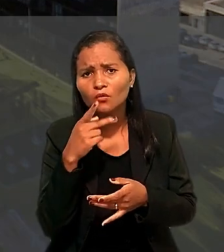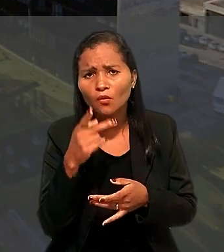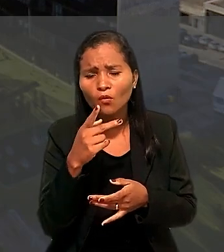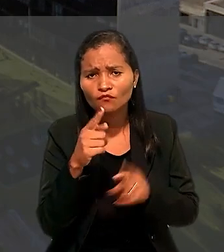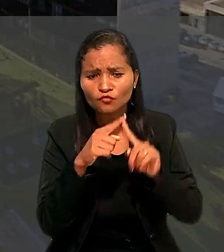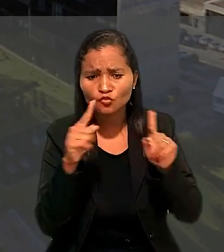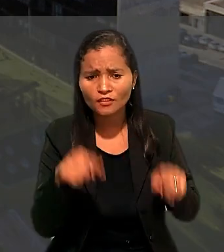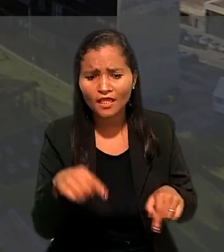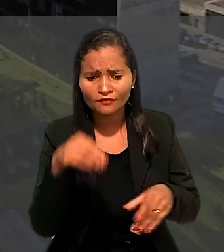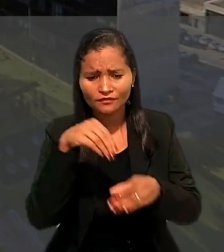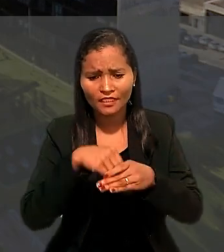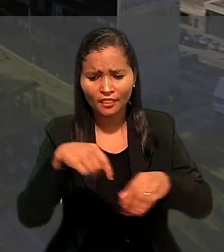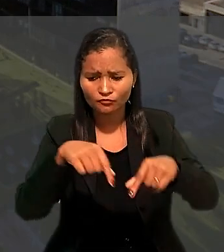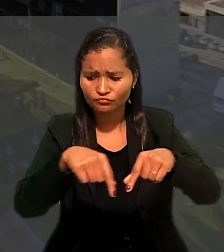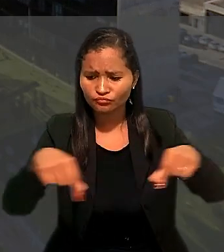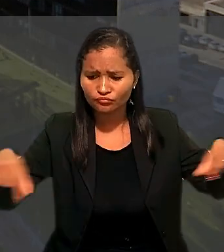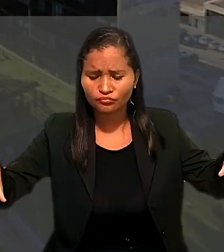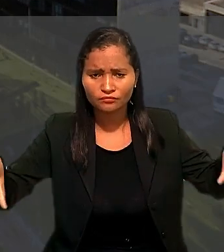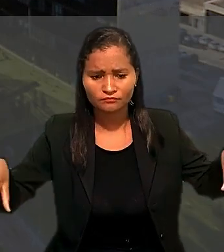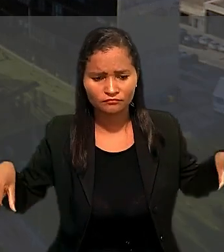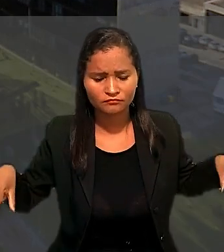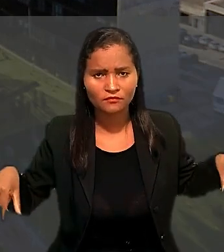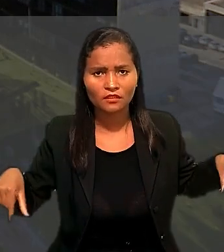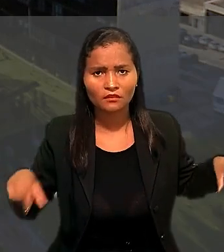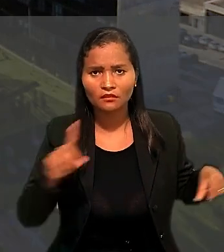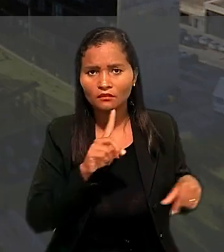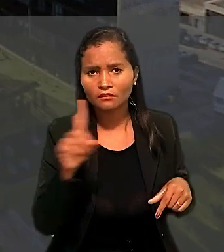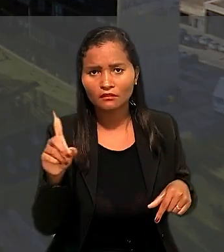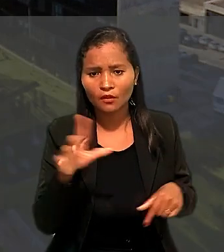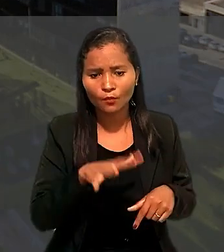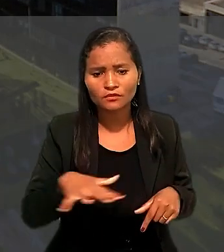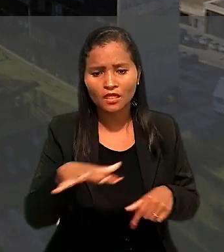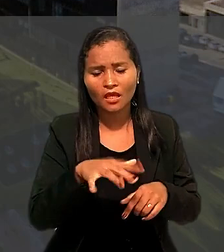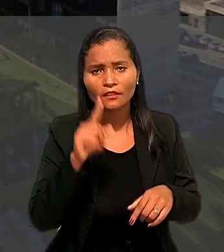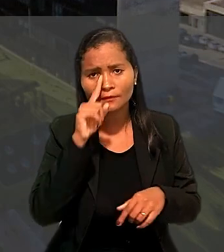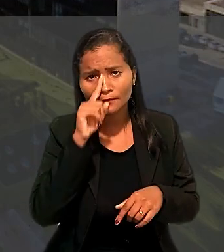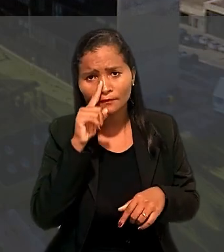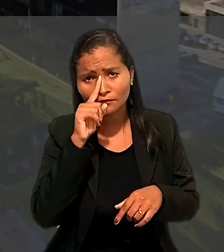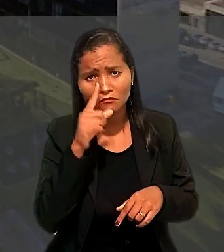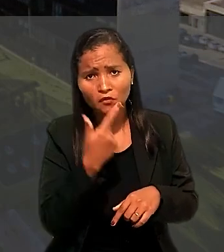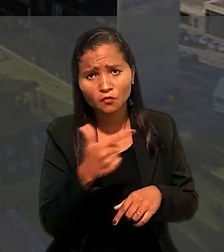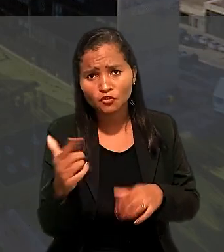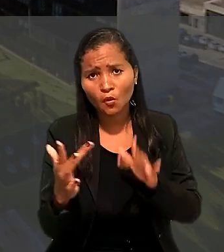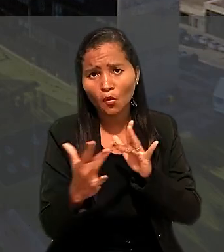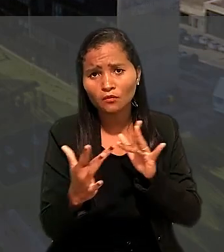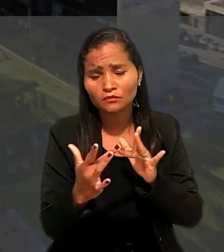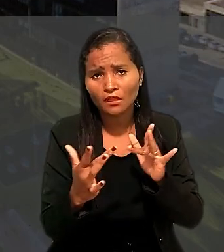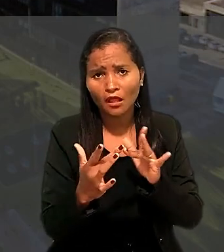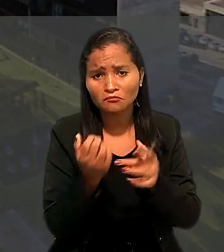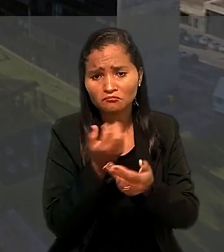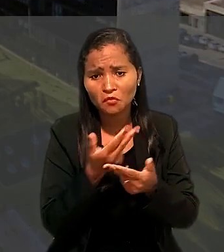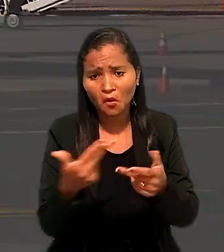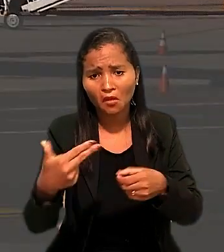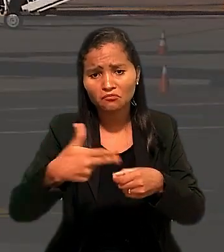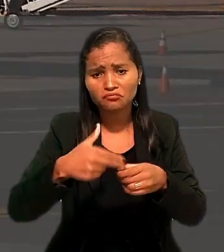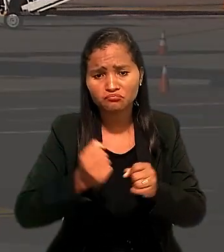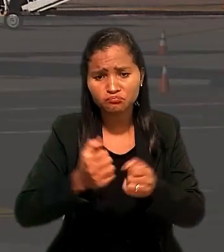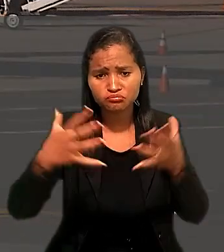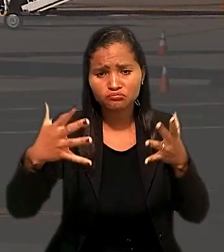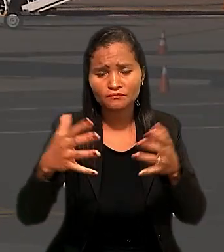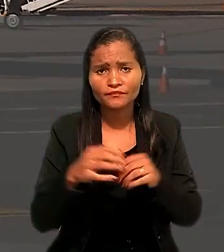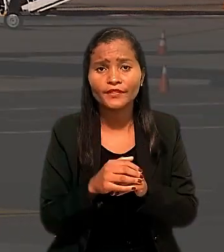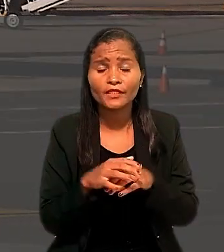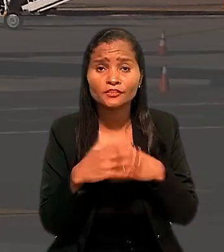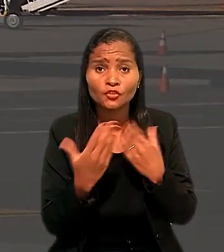dos portões e, portanto, não precisavam permanecer na área de risco, nem tinham contato com inflamáveis ou explosivos. De acordo